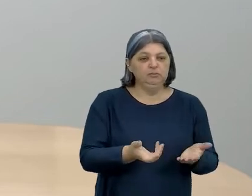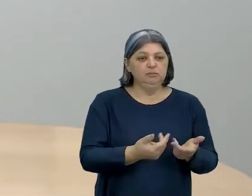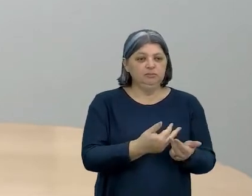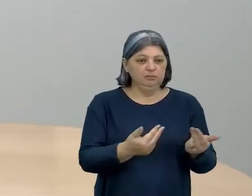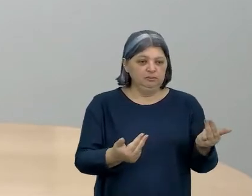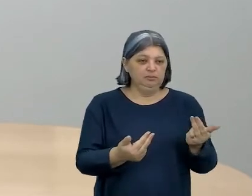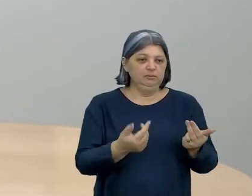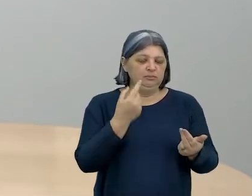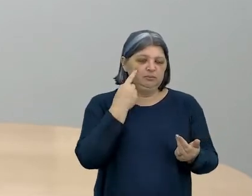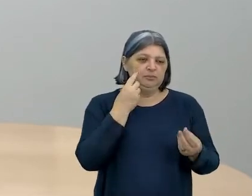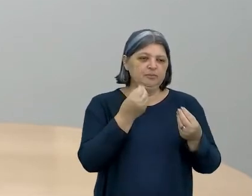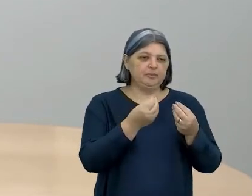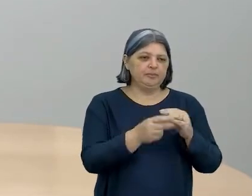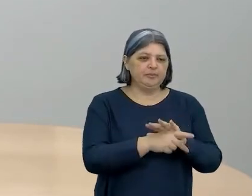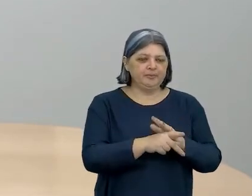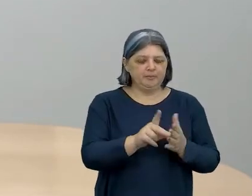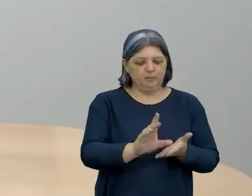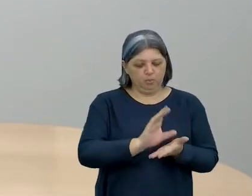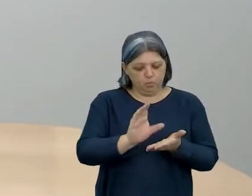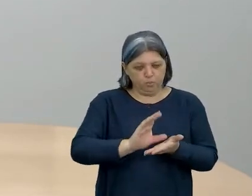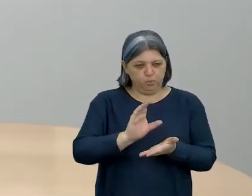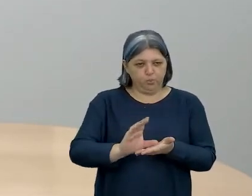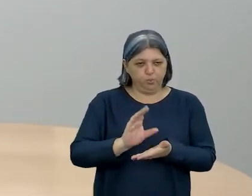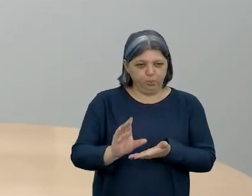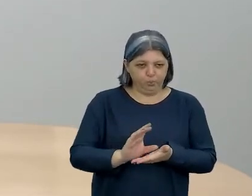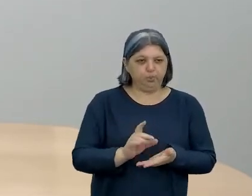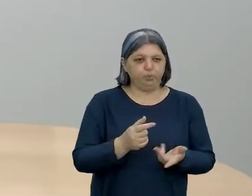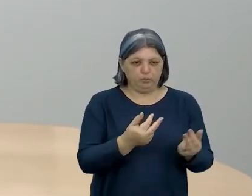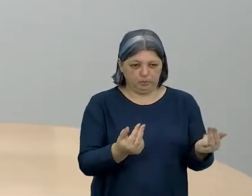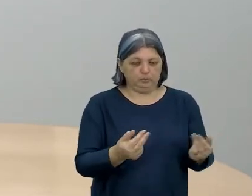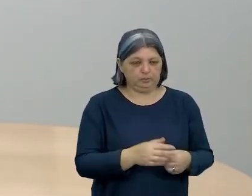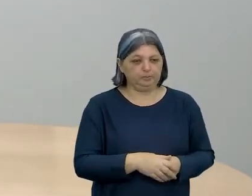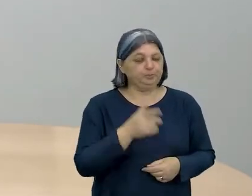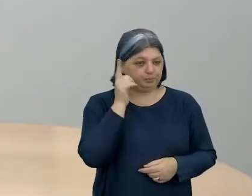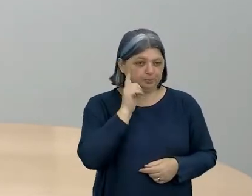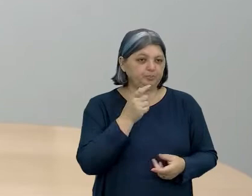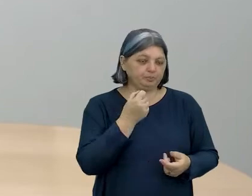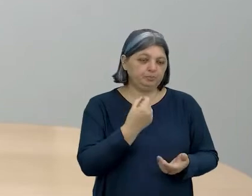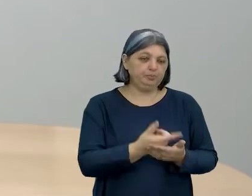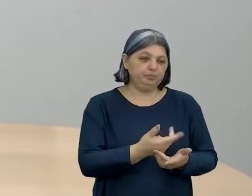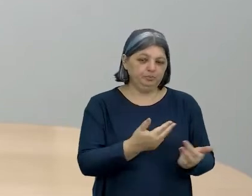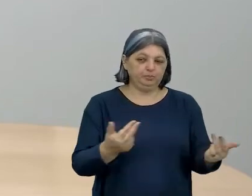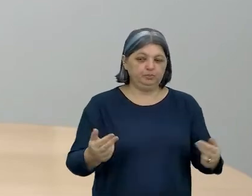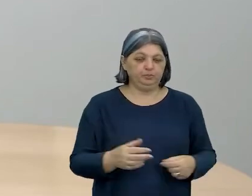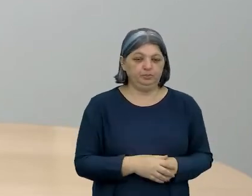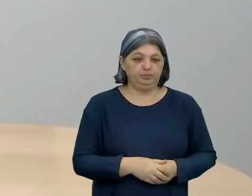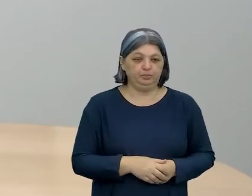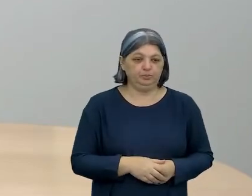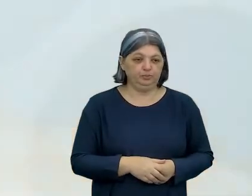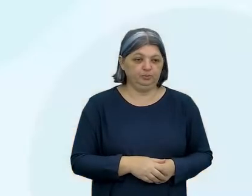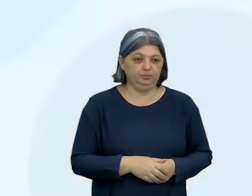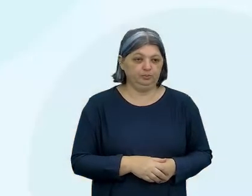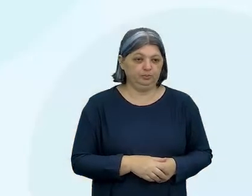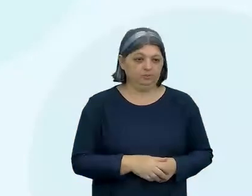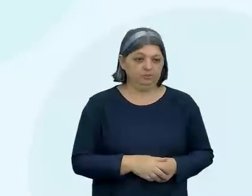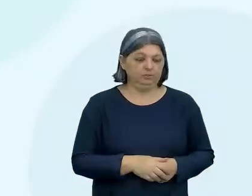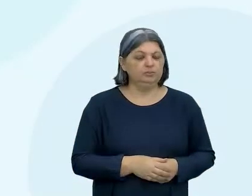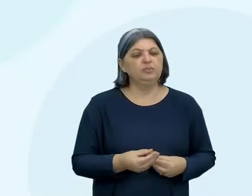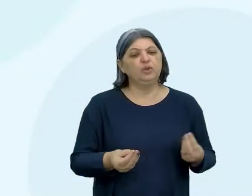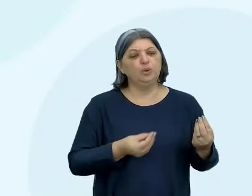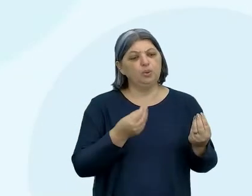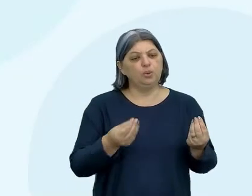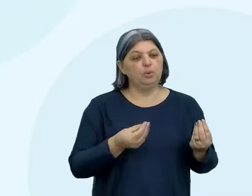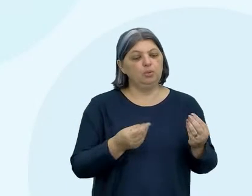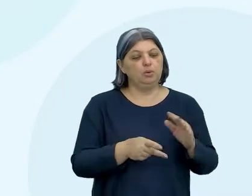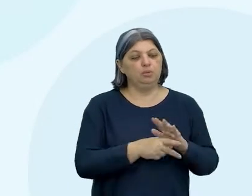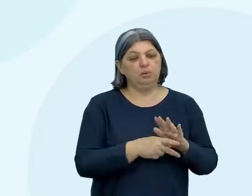esse recurso monetário para adquirir as nossas coisas. Então, a compreensão da nossa própria situação financeira, se a gente aí, qual é o